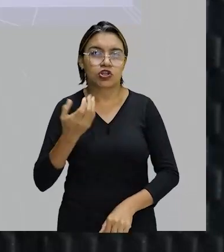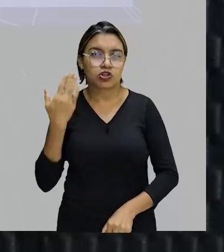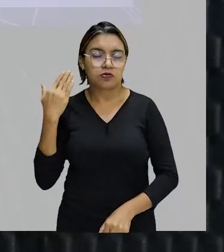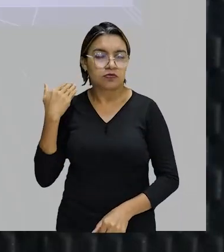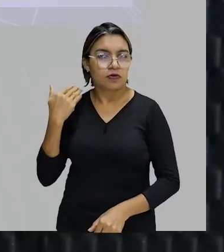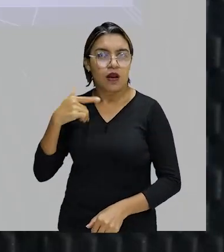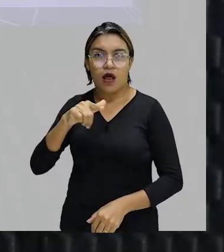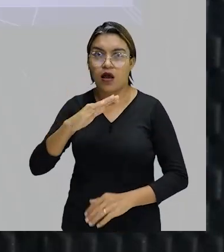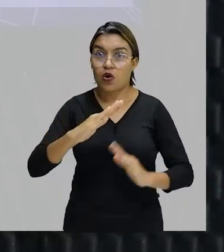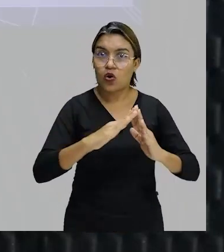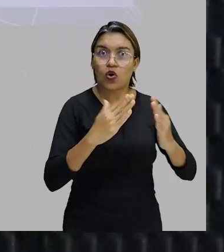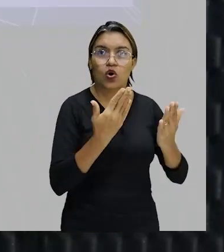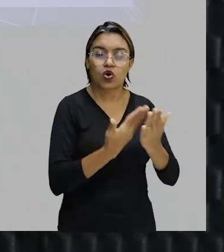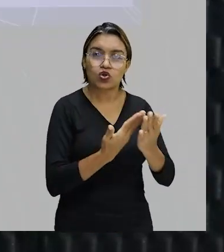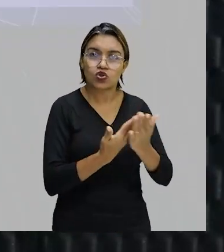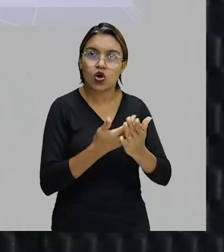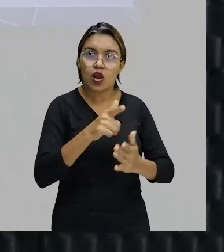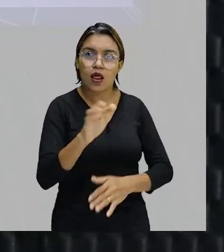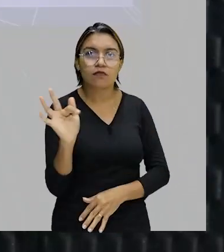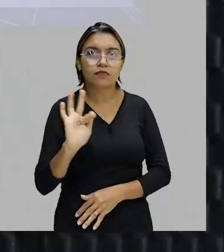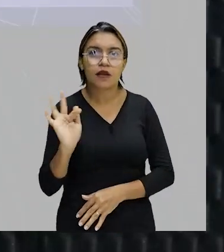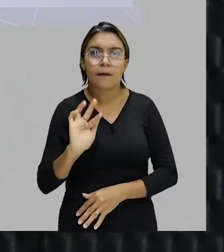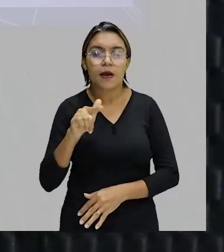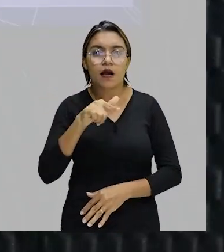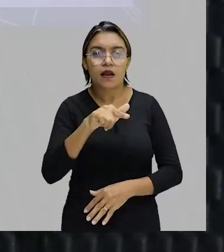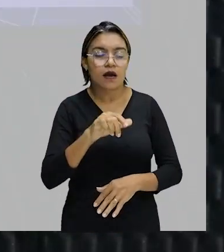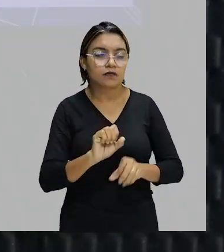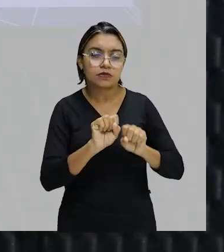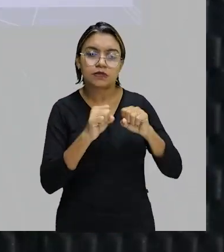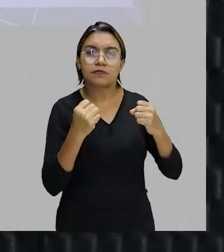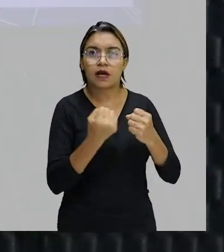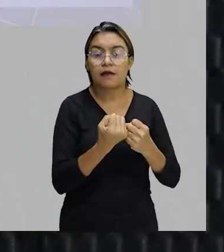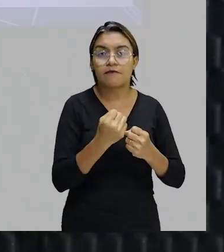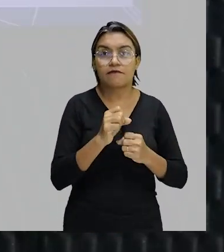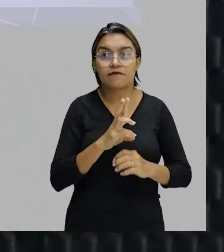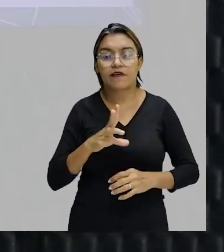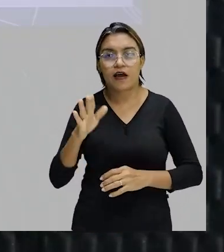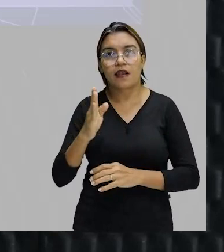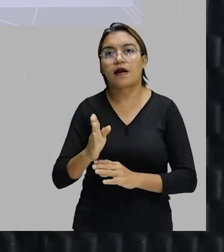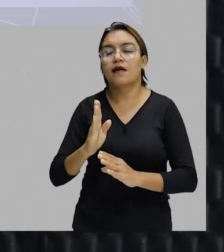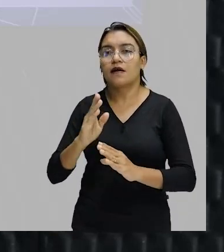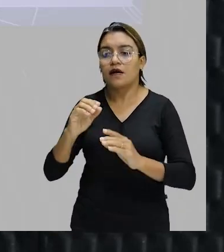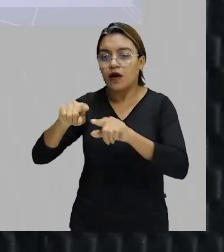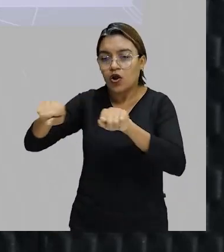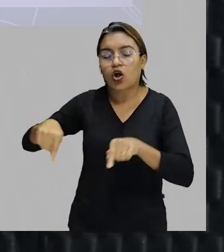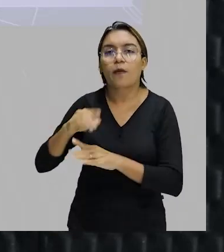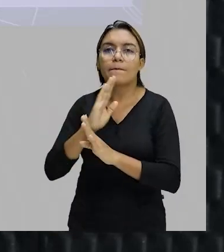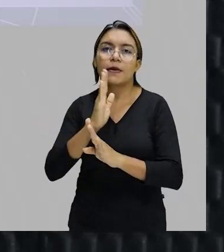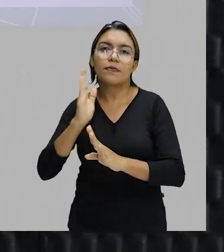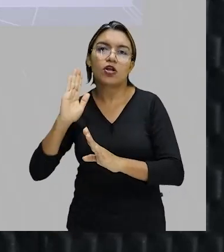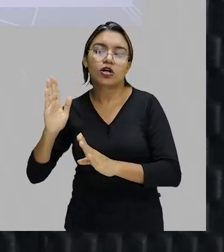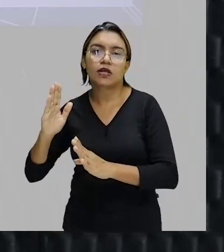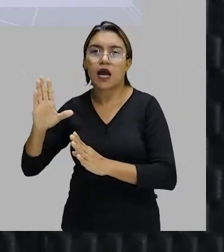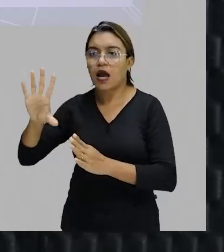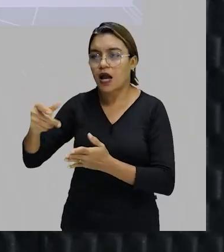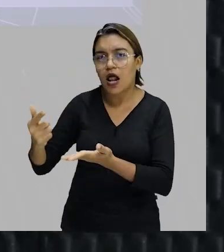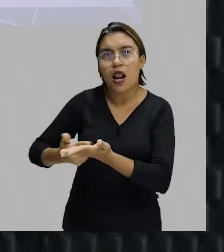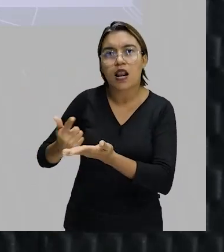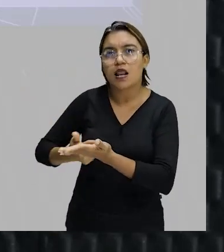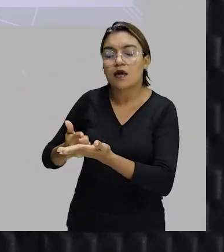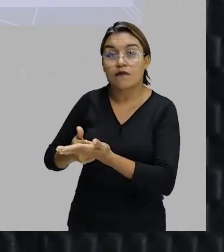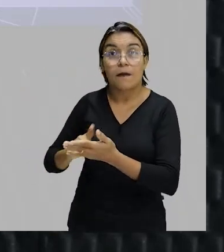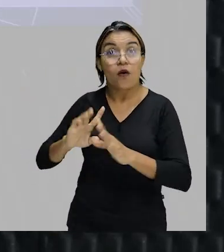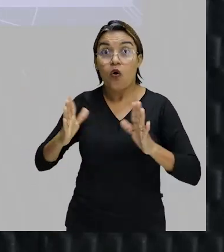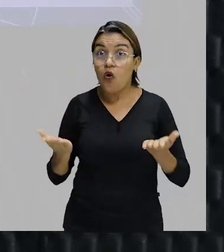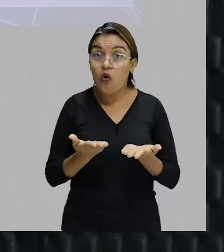se passava um trabalho, um seminário, as pessoas iam para a biblioteca dividir, pegavam vários livros e tal. Hoje, se passa o seminário, já está todo mundo